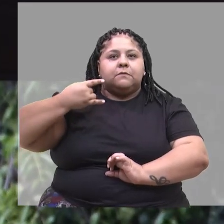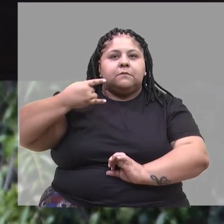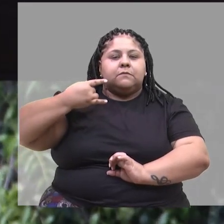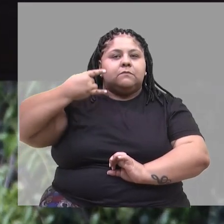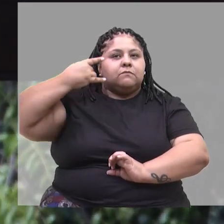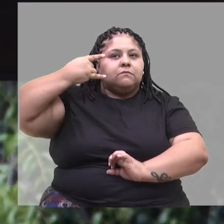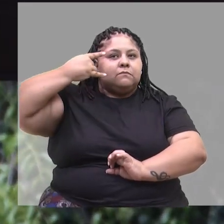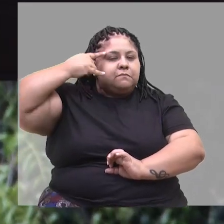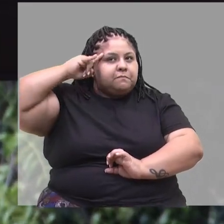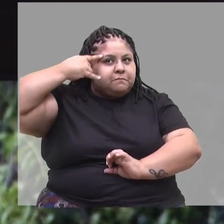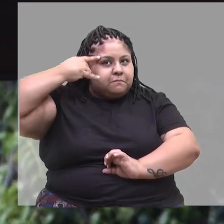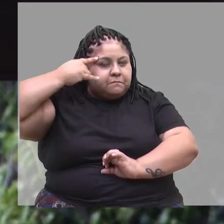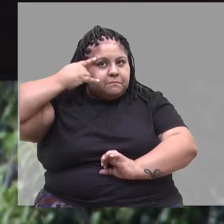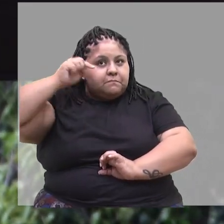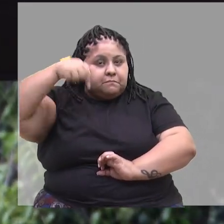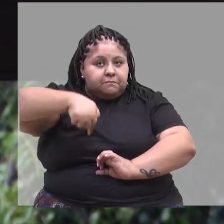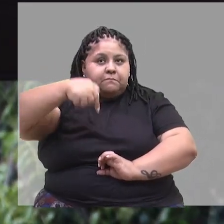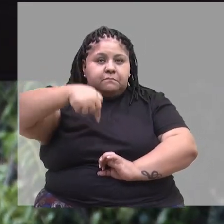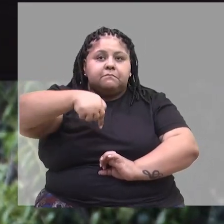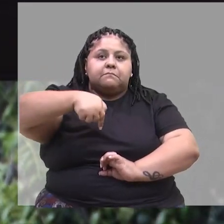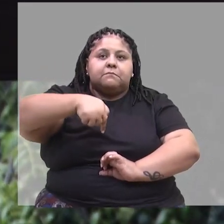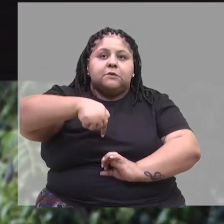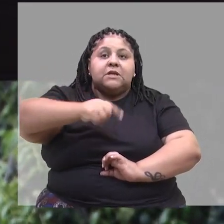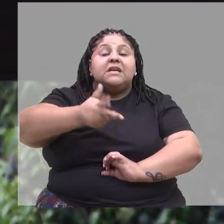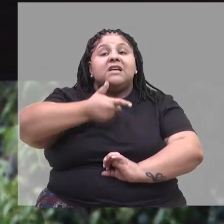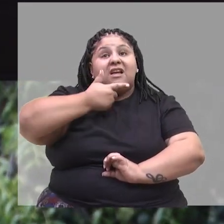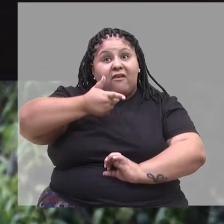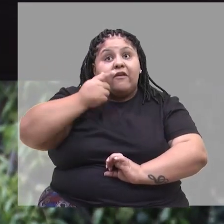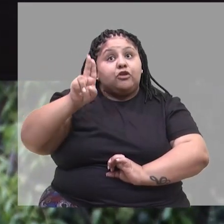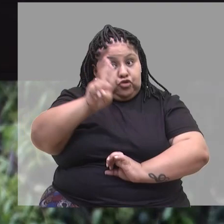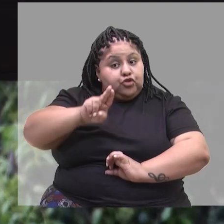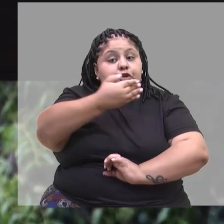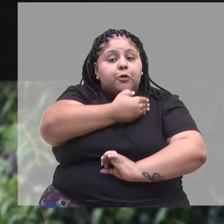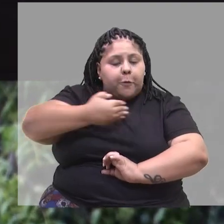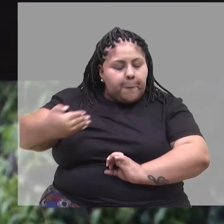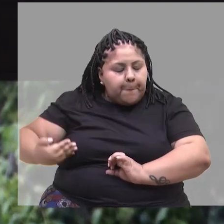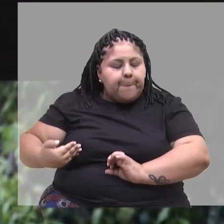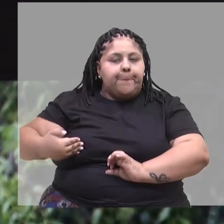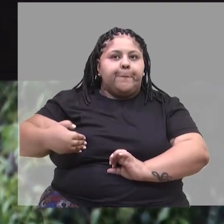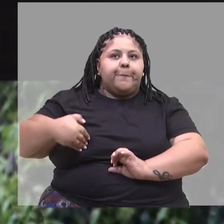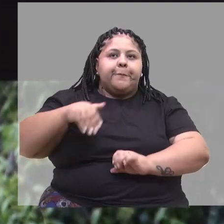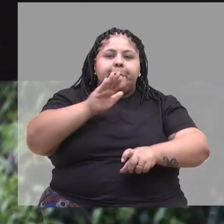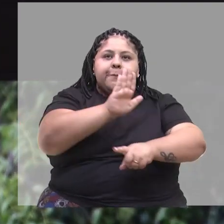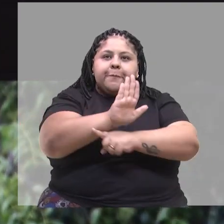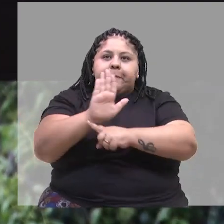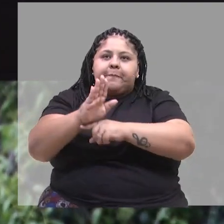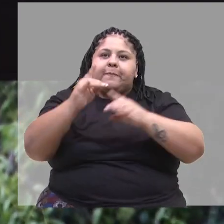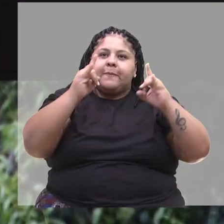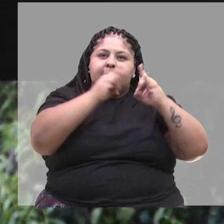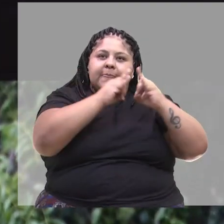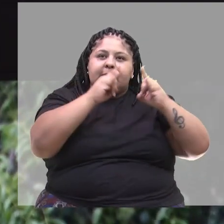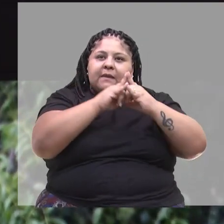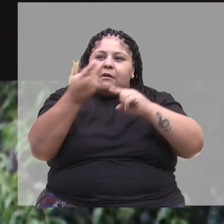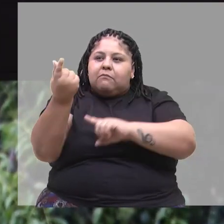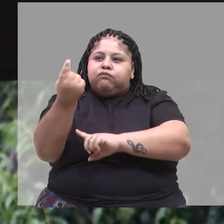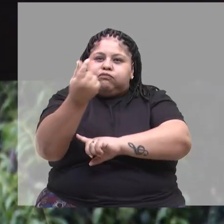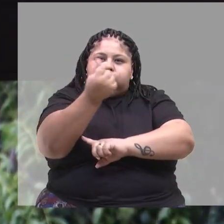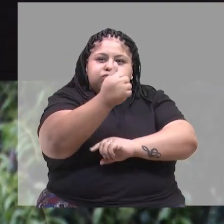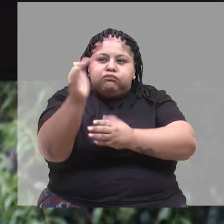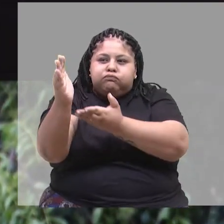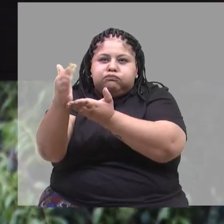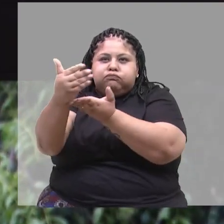ligada aos deficientes visuais, e essa declaração de utilidade pública, ela ajuda a entidade a captar